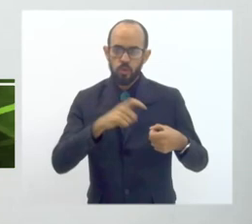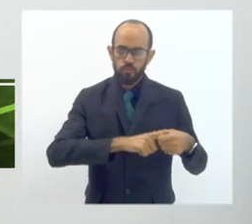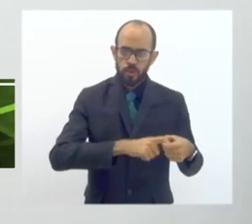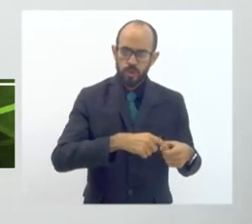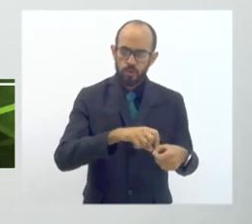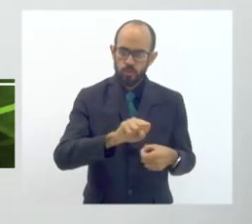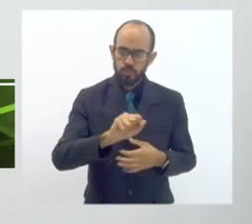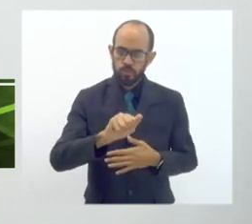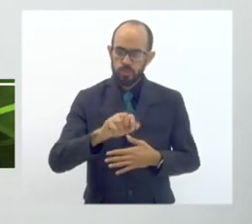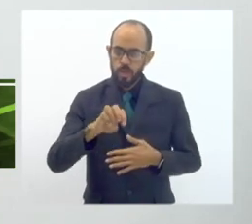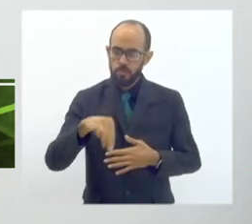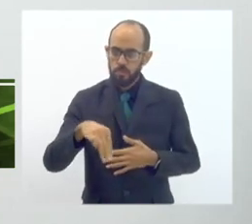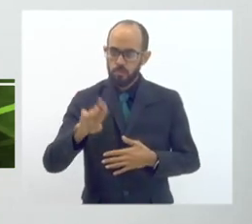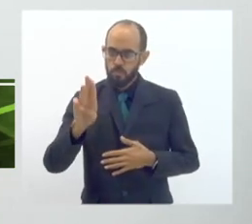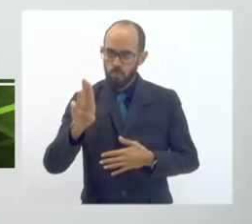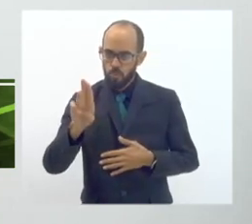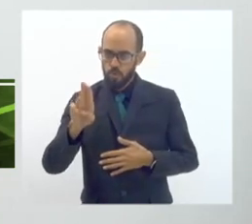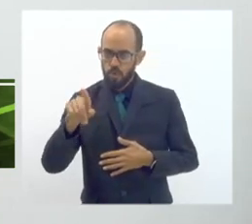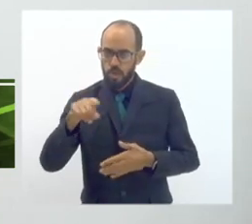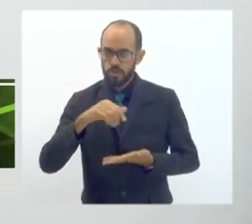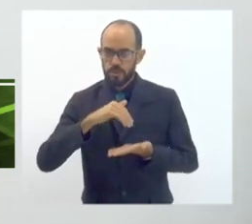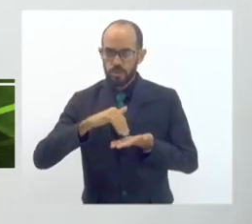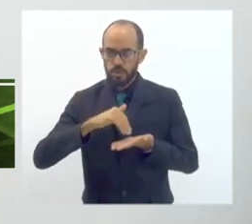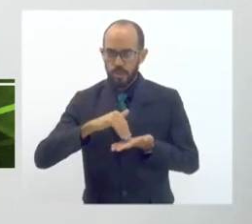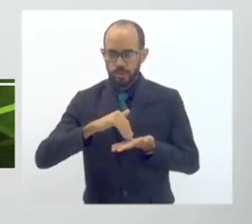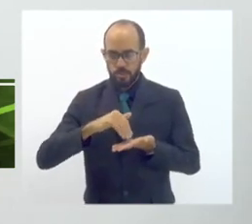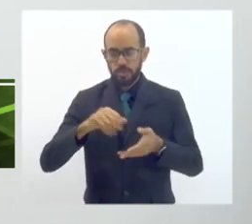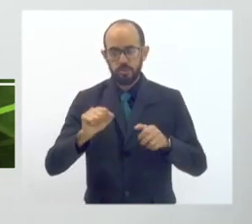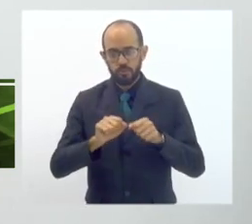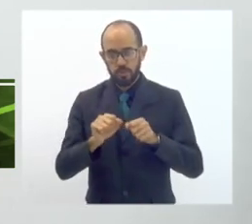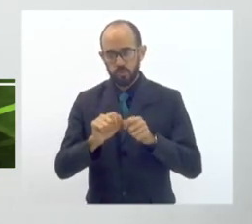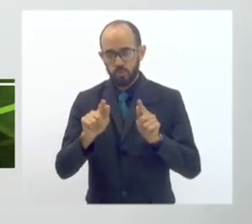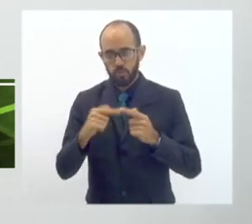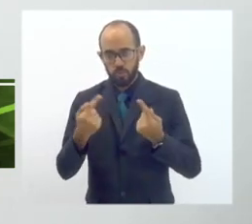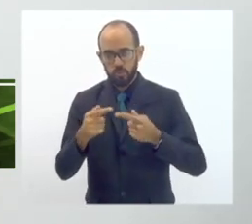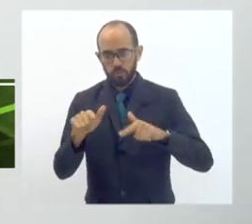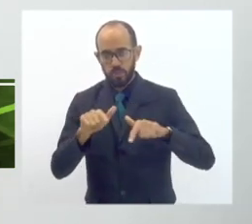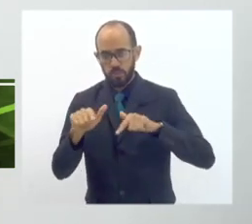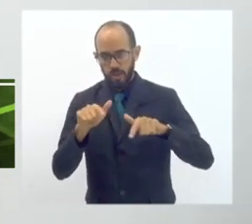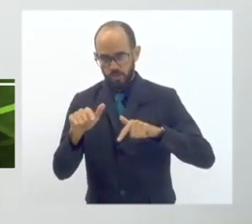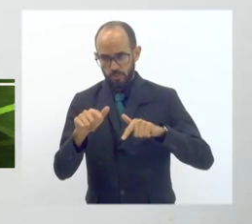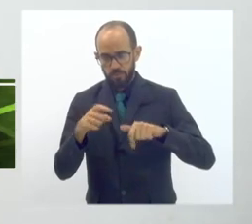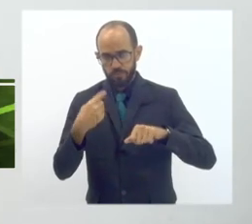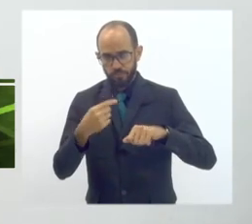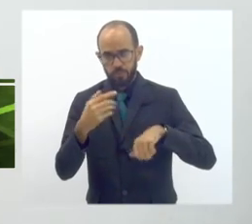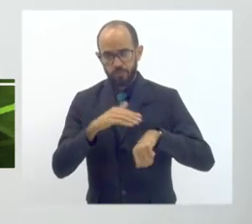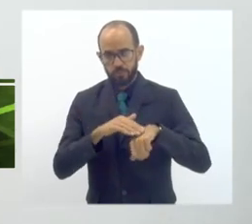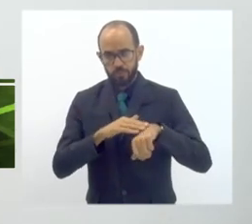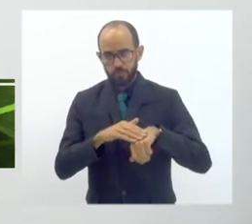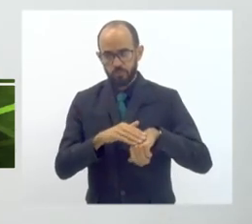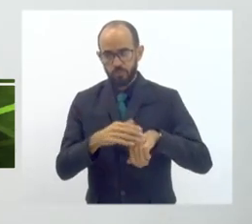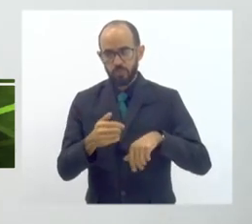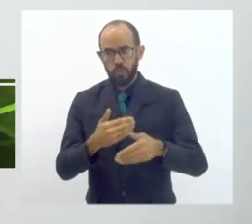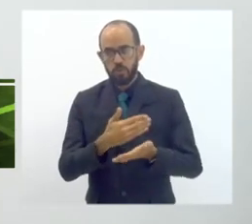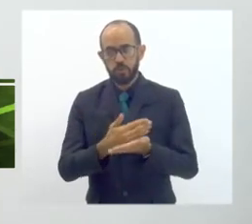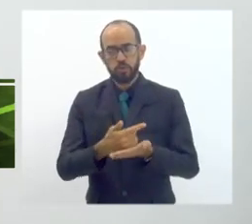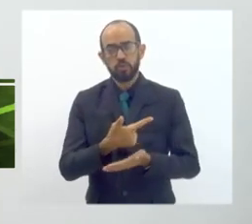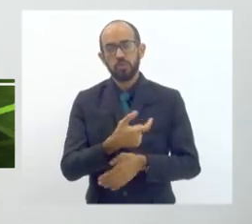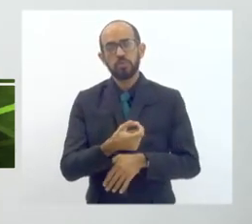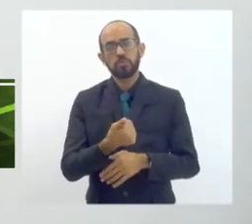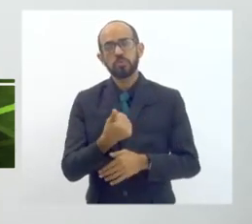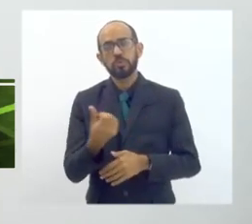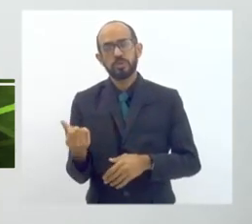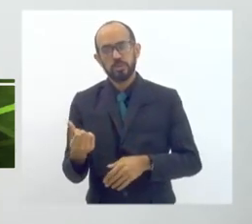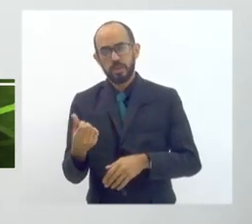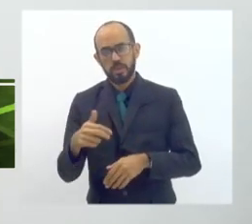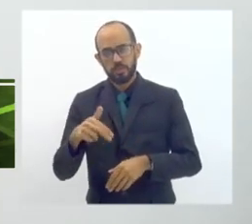né, tem feito um trabalho, um grupo de trabalho, né, conversando, falando muito sobre o SAMU, um projeto que já vem desde 2016 na região Norte, e